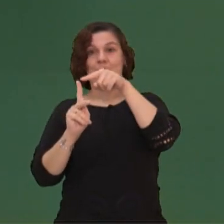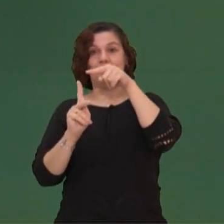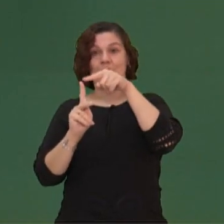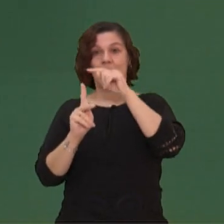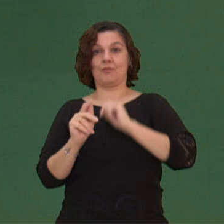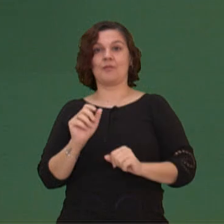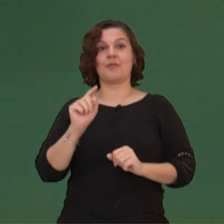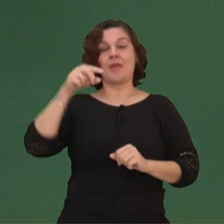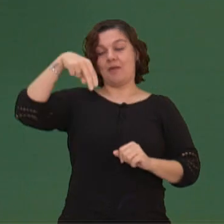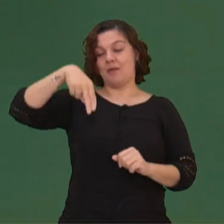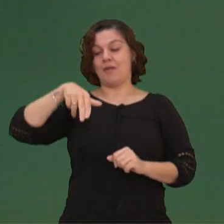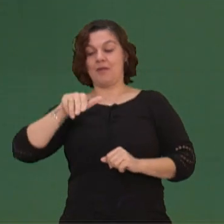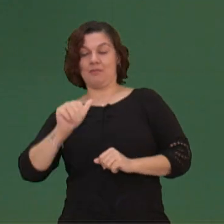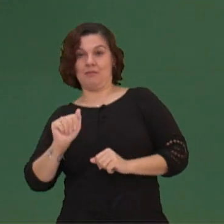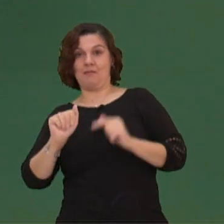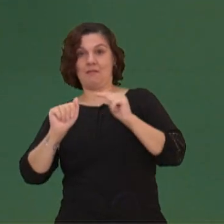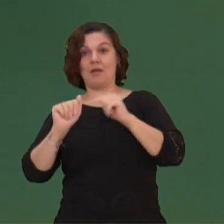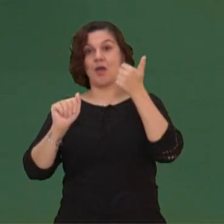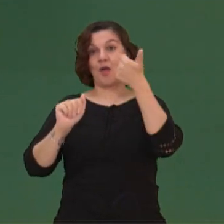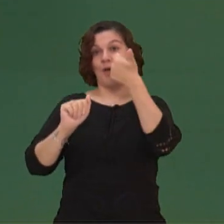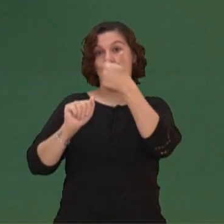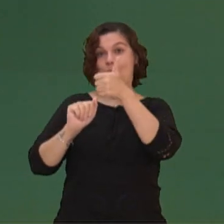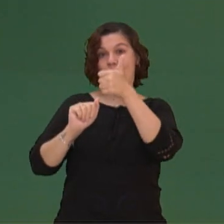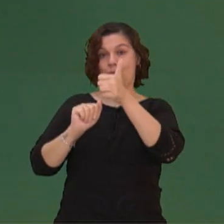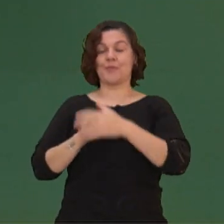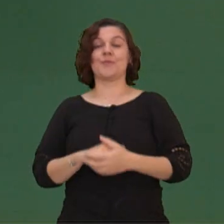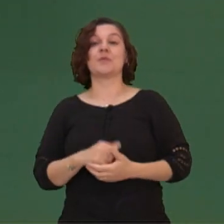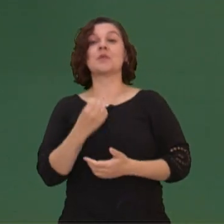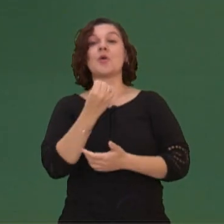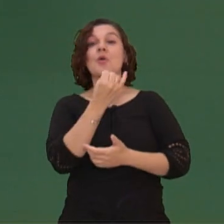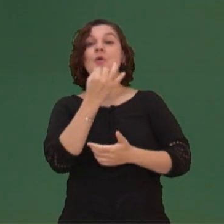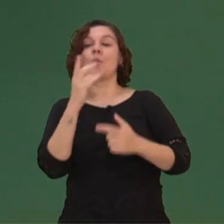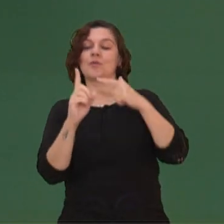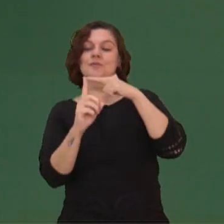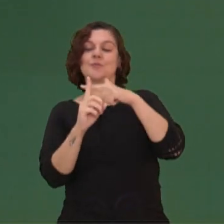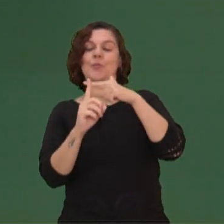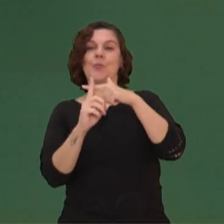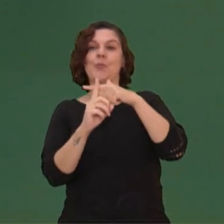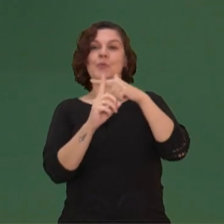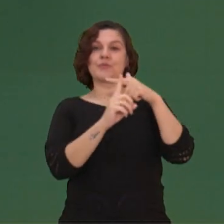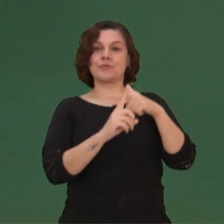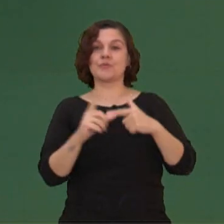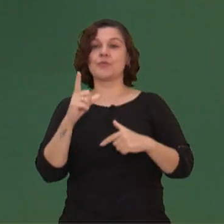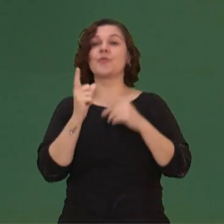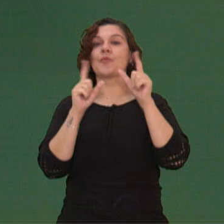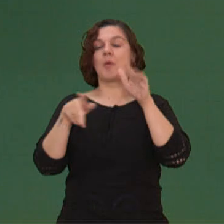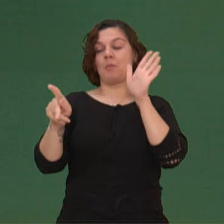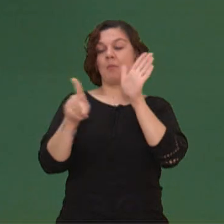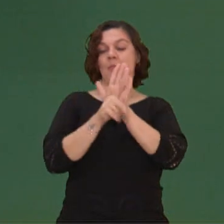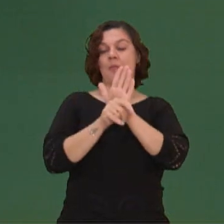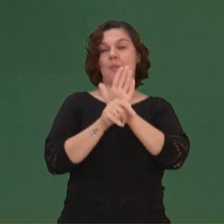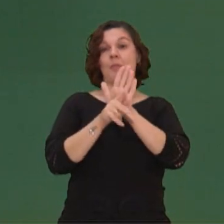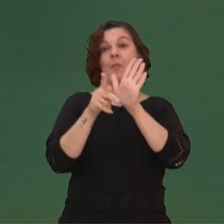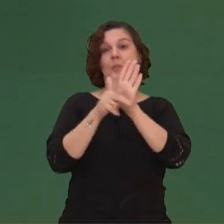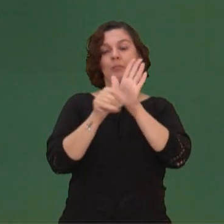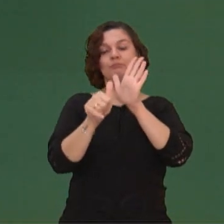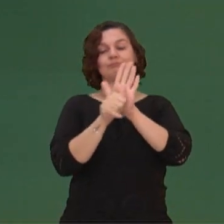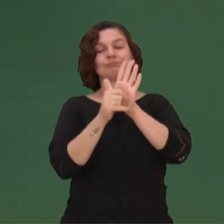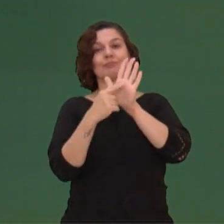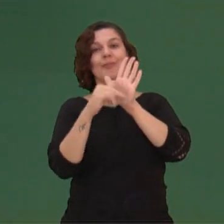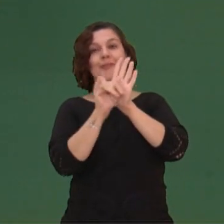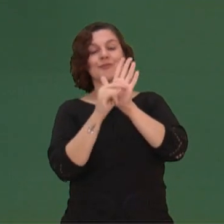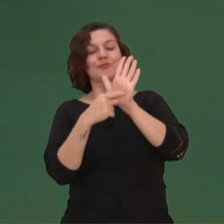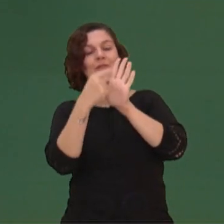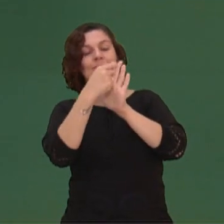sódio é o que tem 11 prótons. Então, o número de prótons é o que dá a identidade do átomo. Se eu mudar o número de